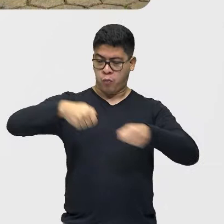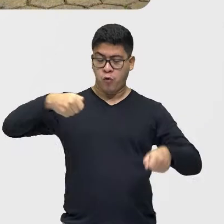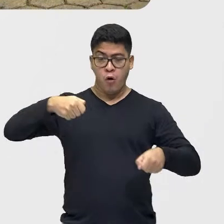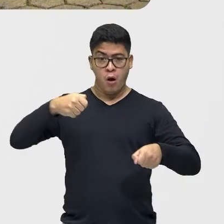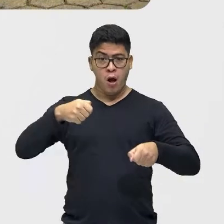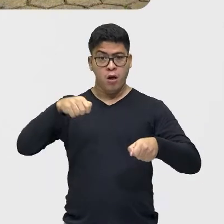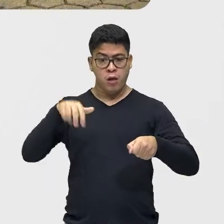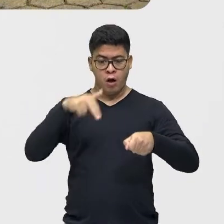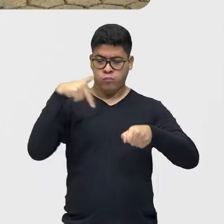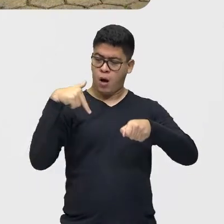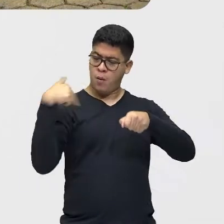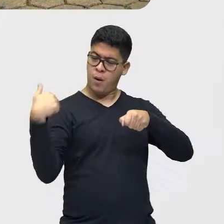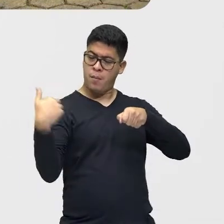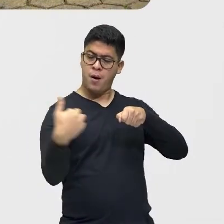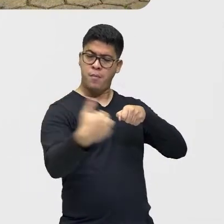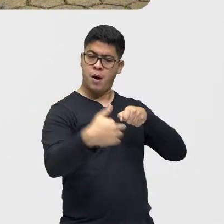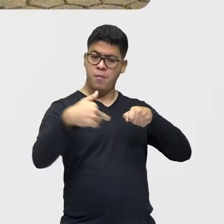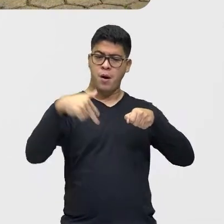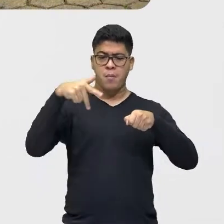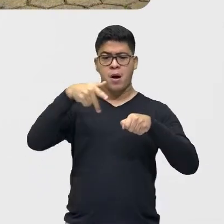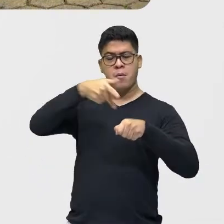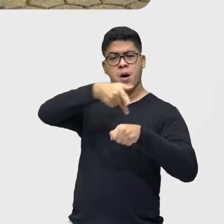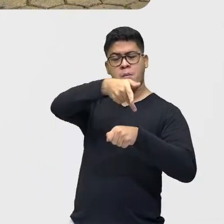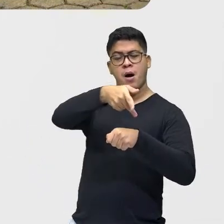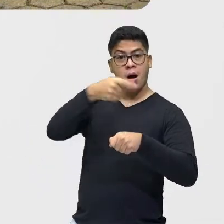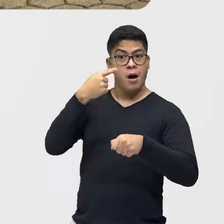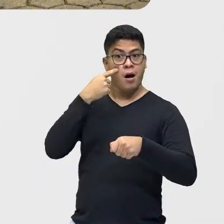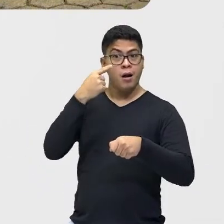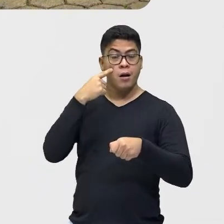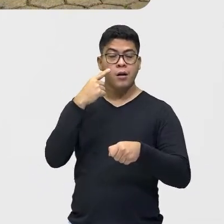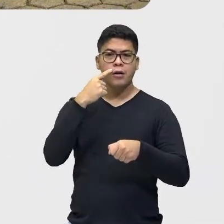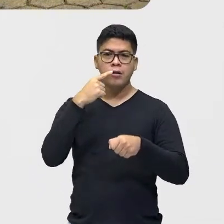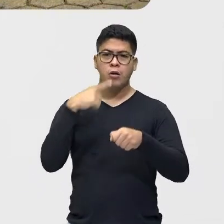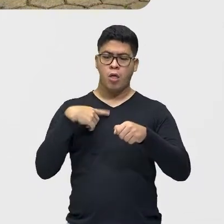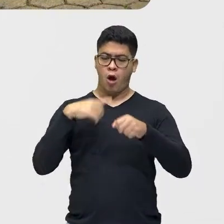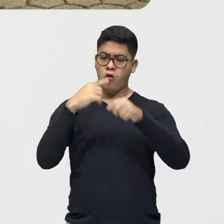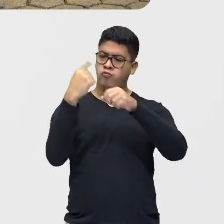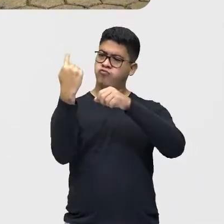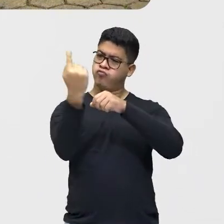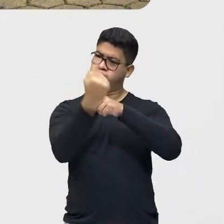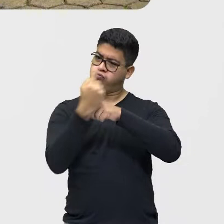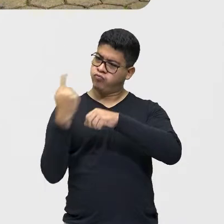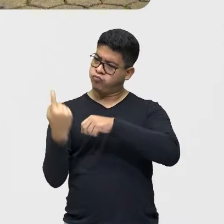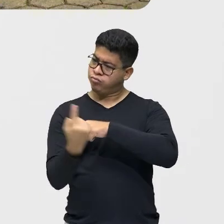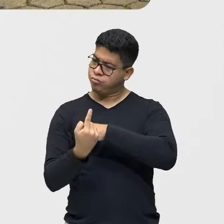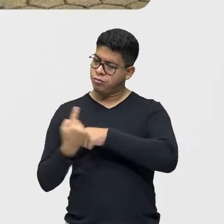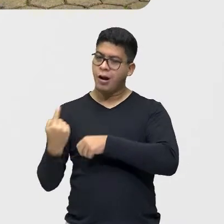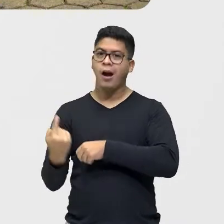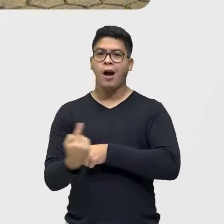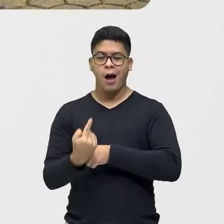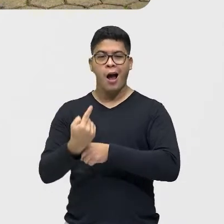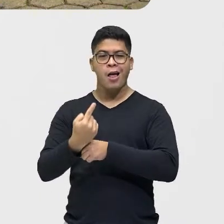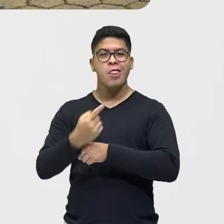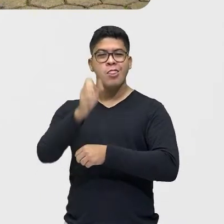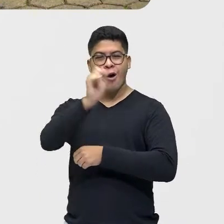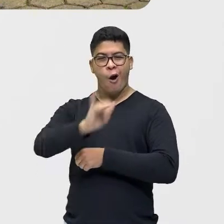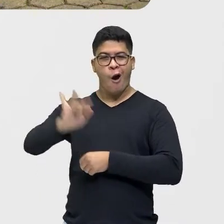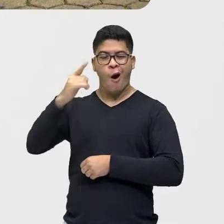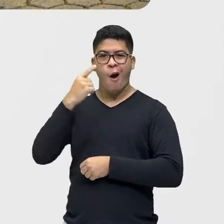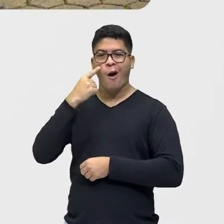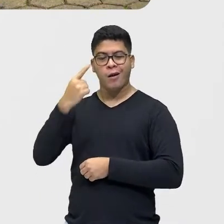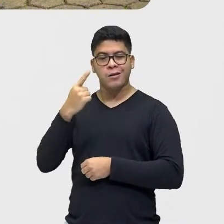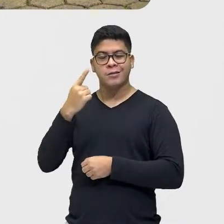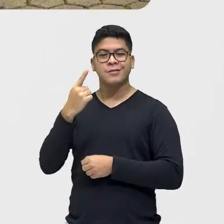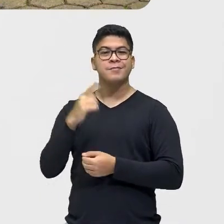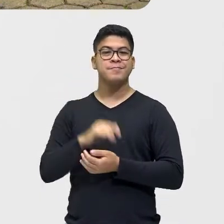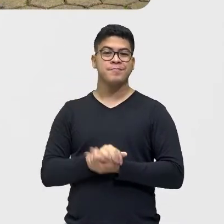girando e vai montando uma figura nesse mastro. Logo depois eles vão desfazendo, né? Vão girando